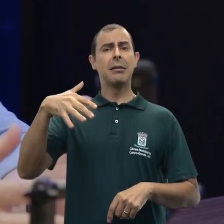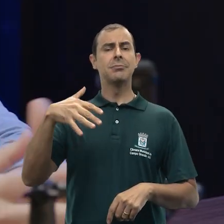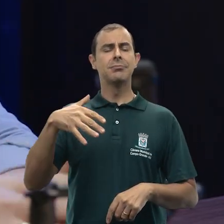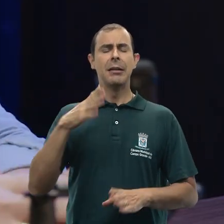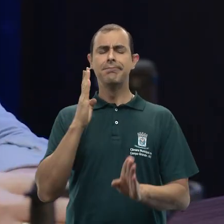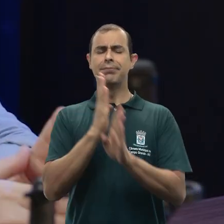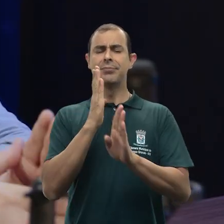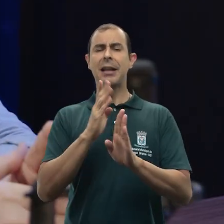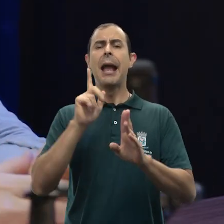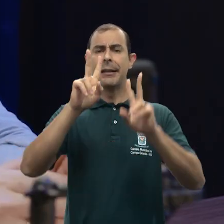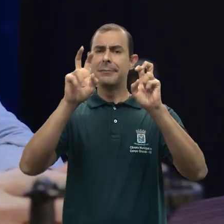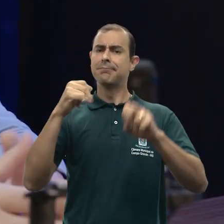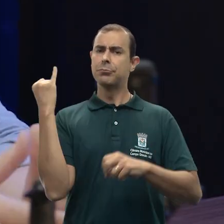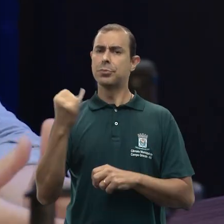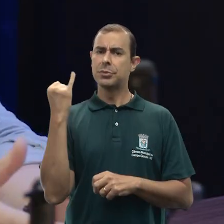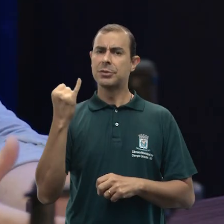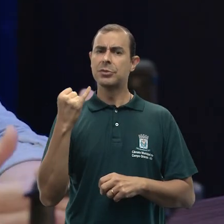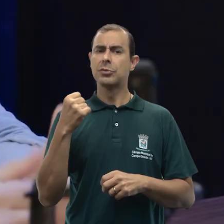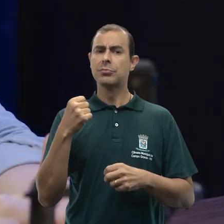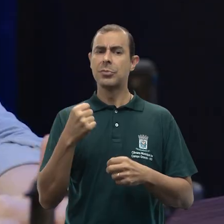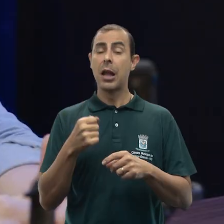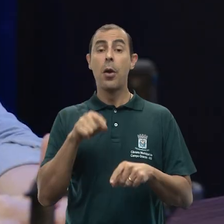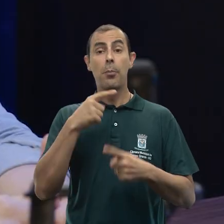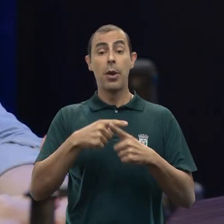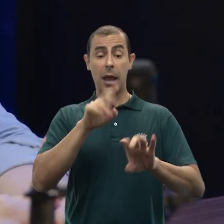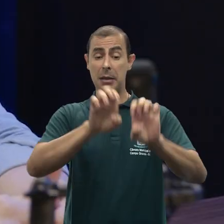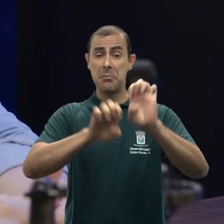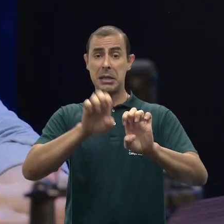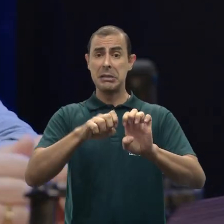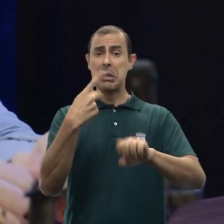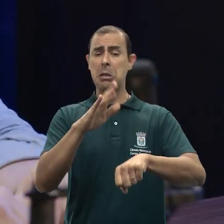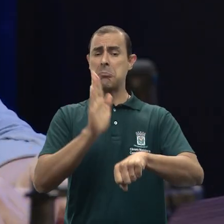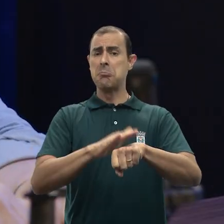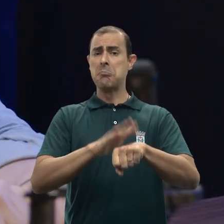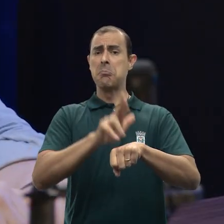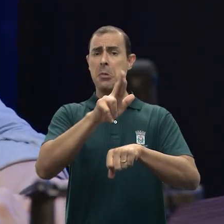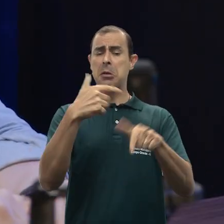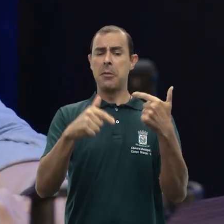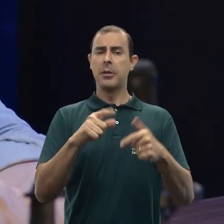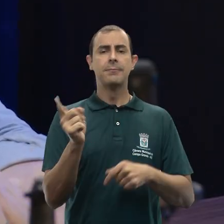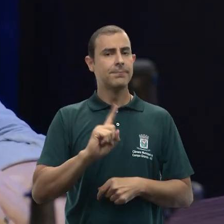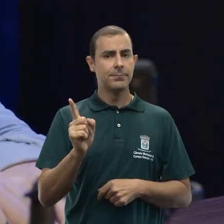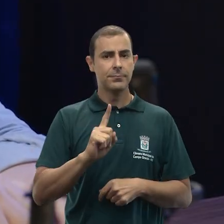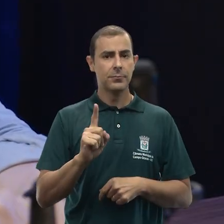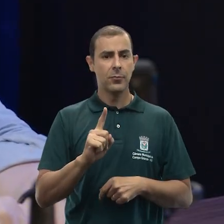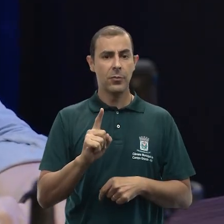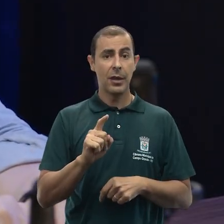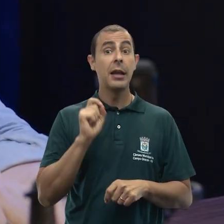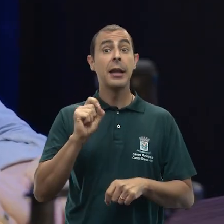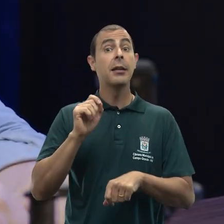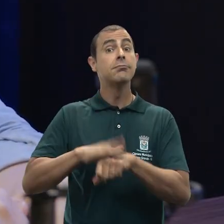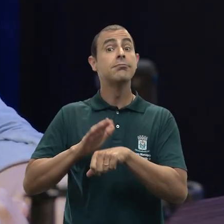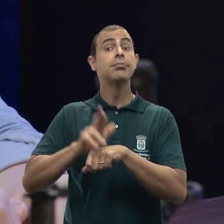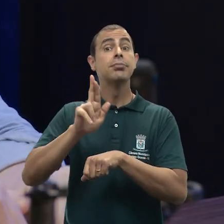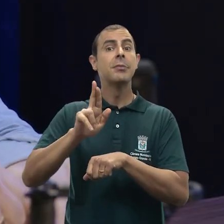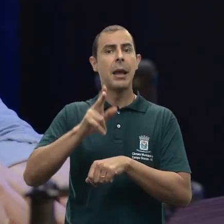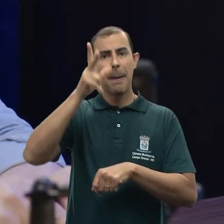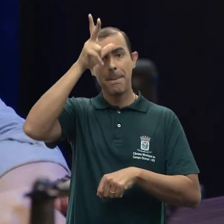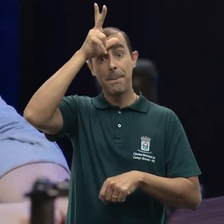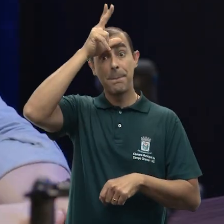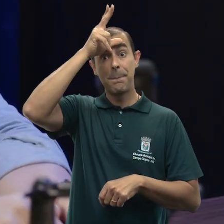uma investigação. A empresa não é dona desse serviço. Quem tem que oferecer esse serviço é a prefeitura. Então a